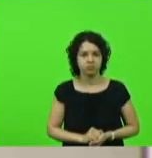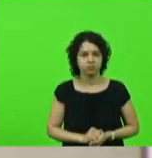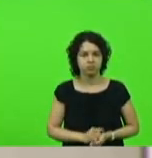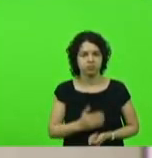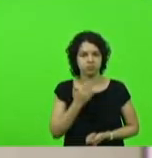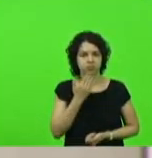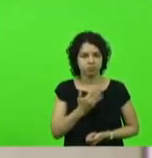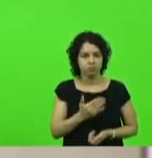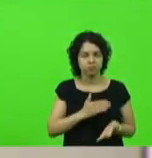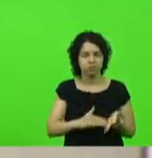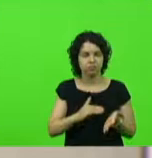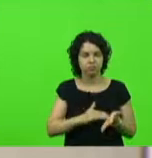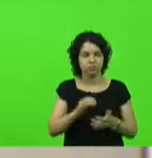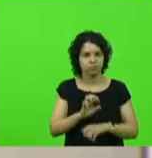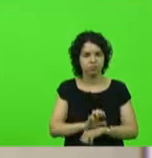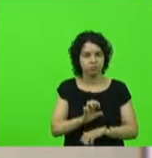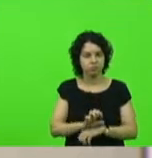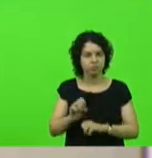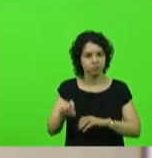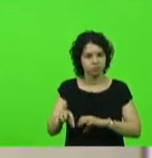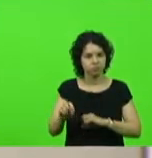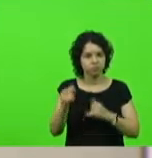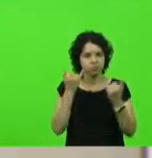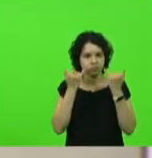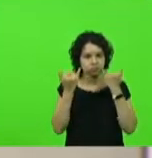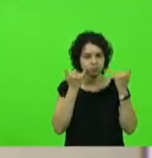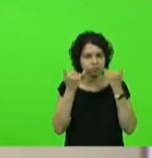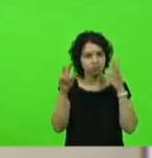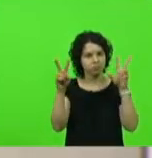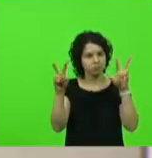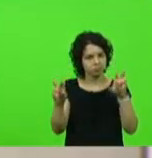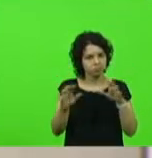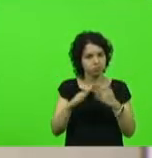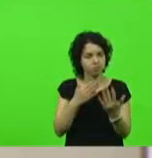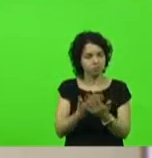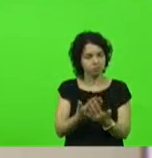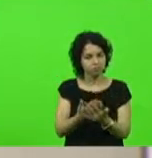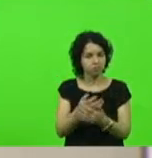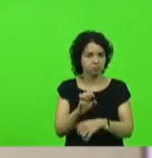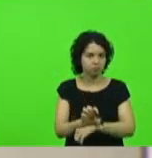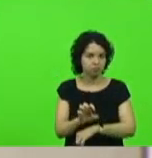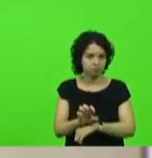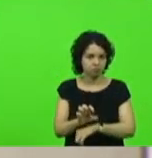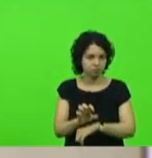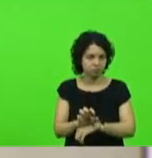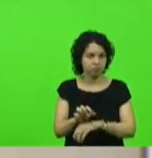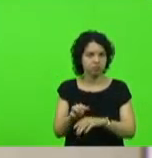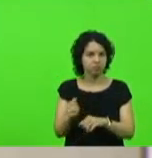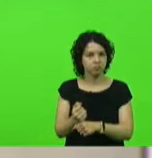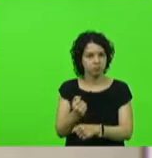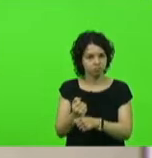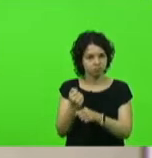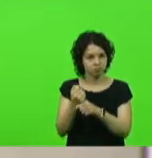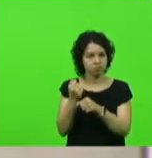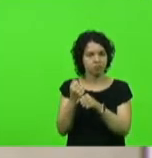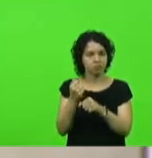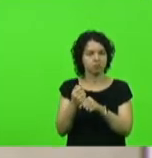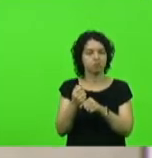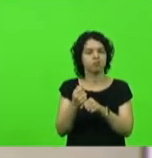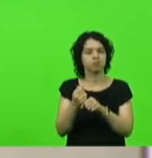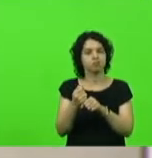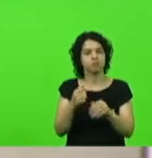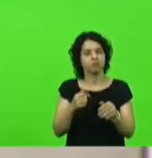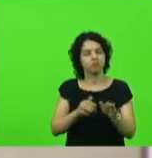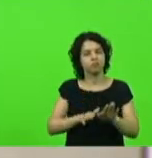Solicitando ao secretário de Estado da Educação informações acerca das escolas estaduais com obras físicas e processos licitatórios. Em